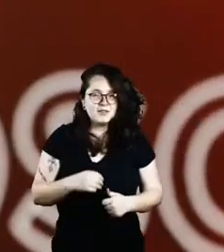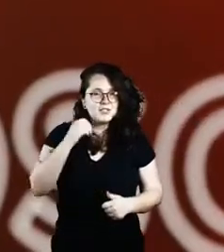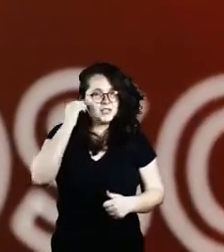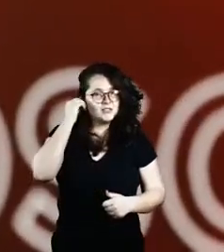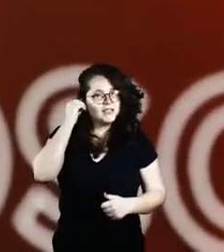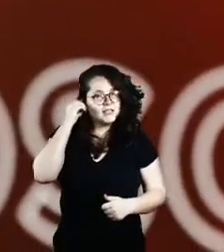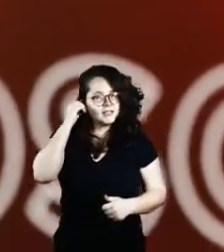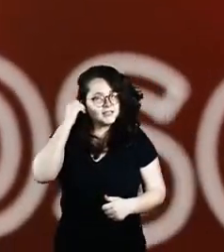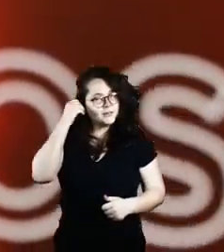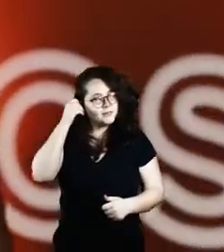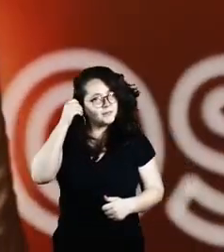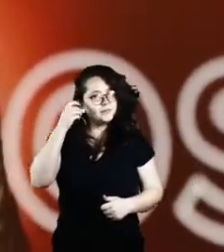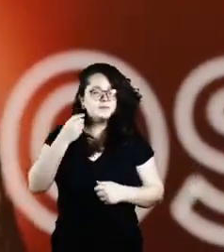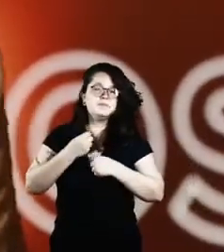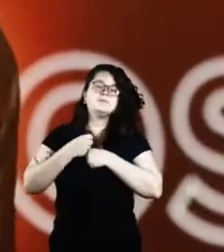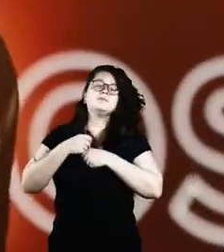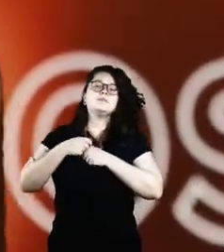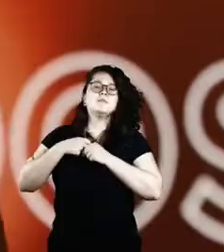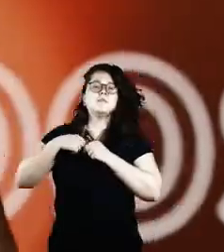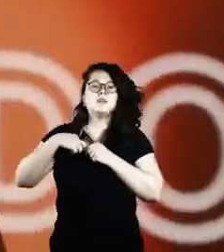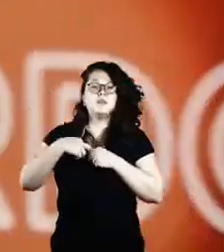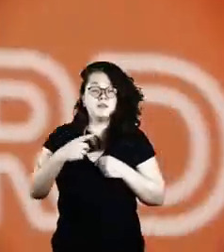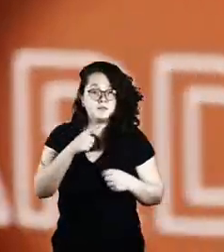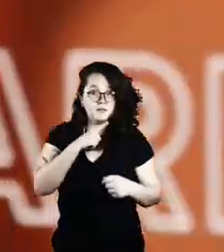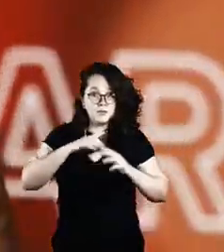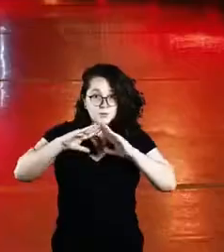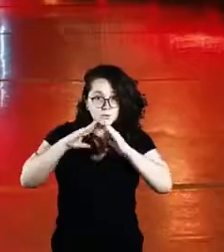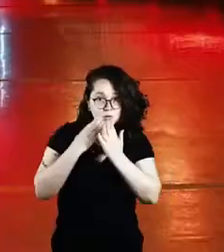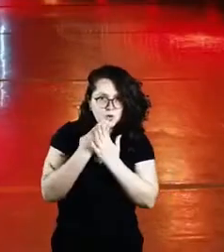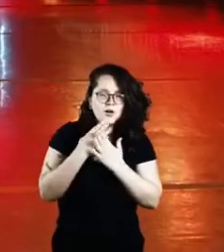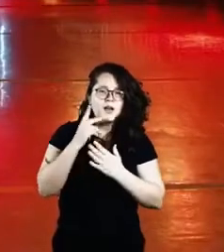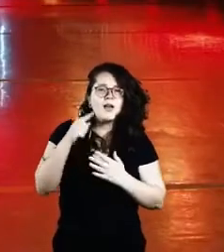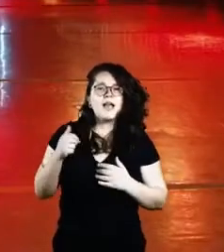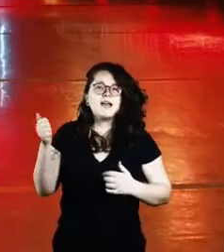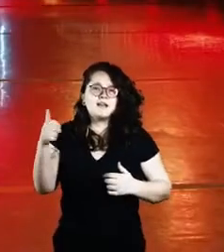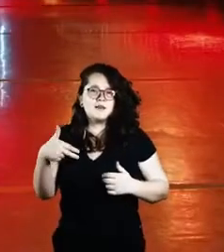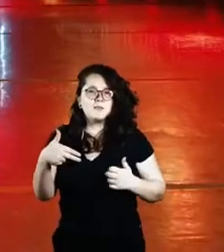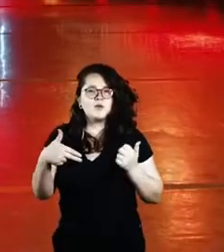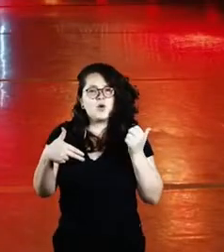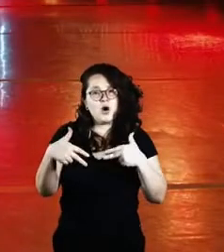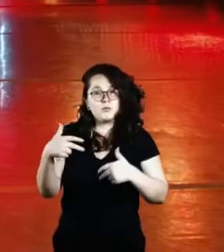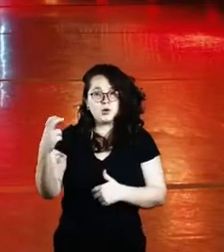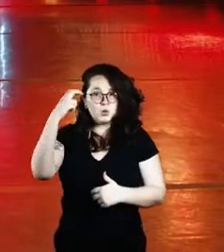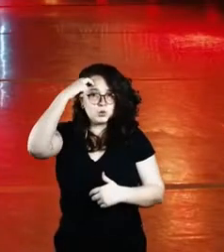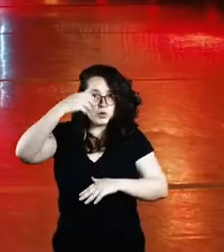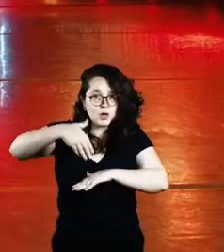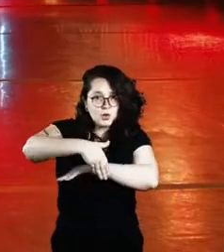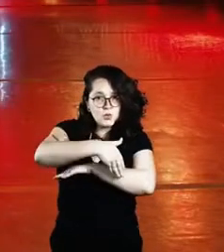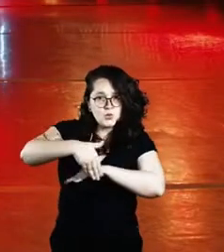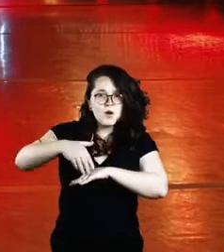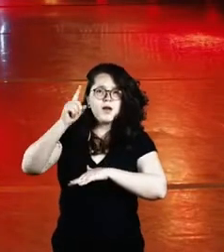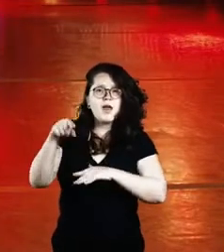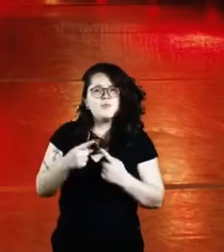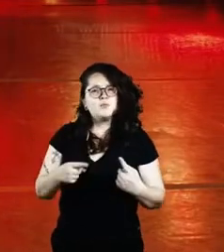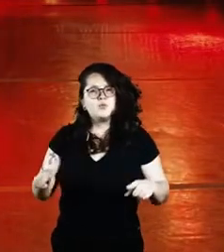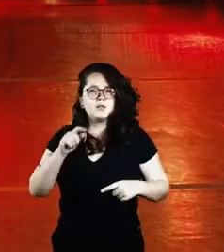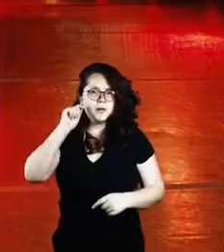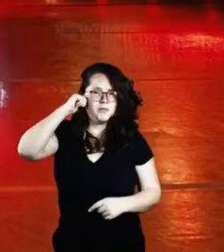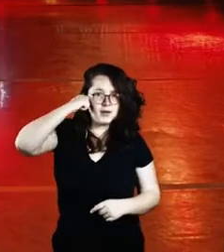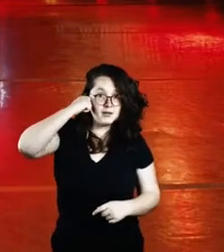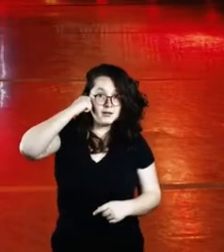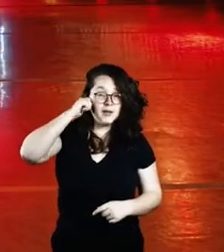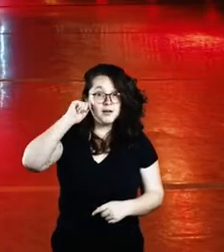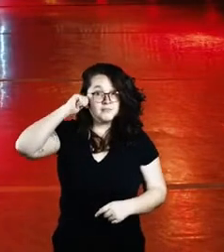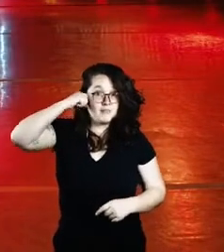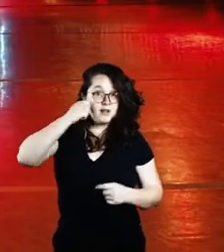aluno dessa escola que chama Hip Hop Cultura de Rua, chama Música Preta, Black Music.